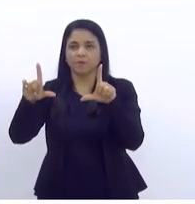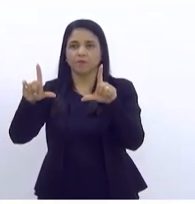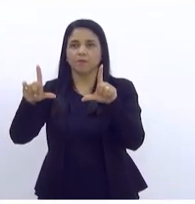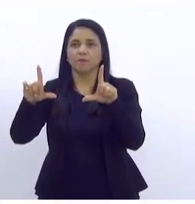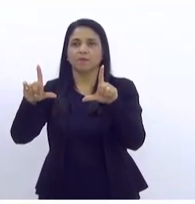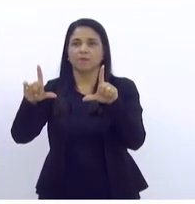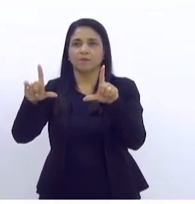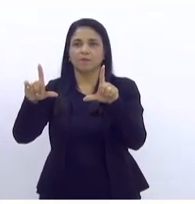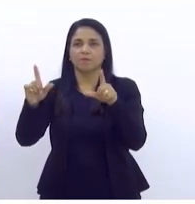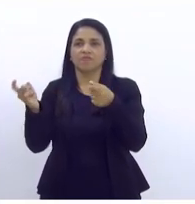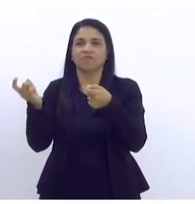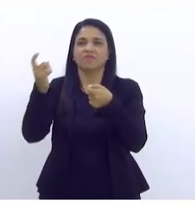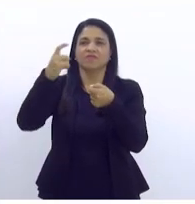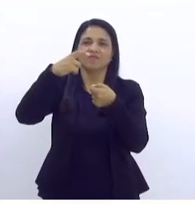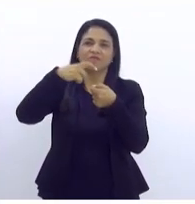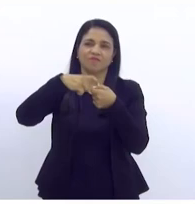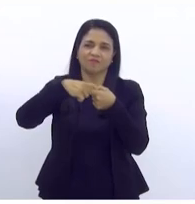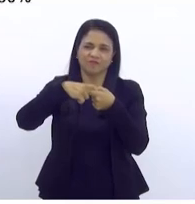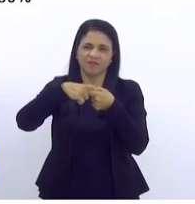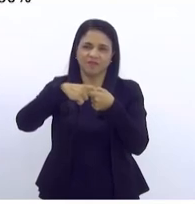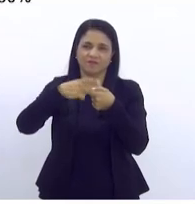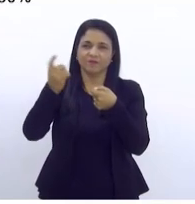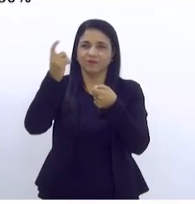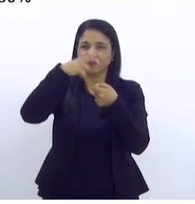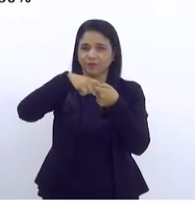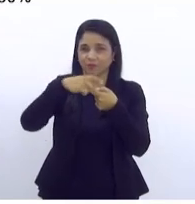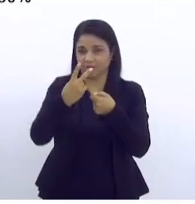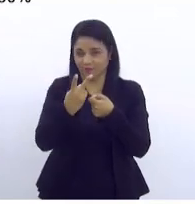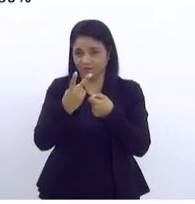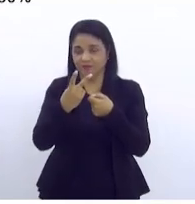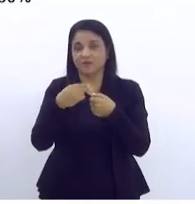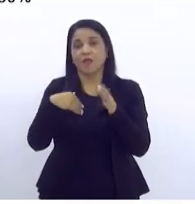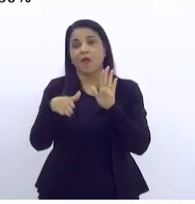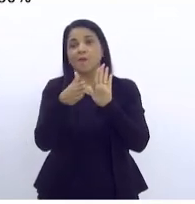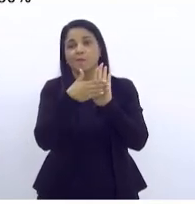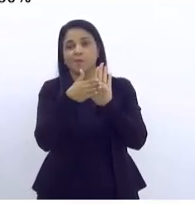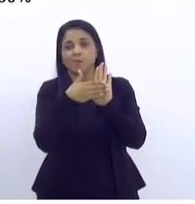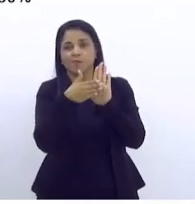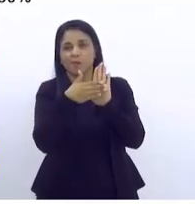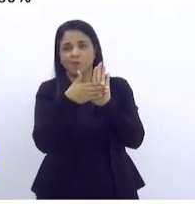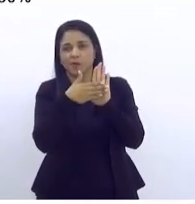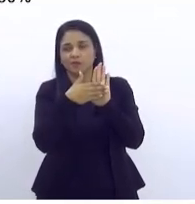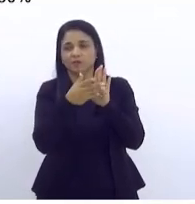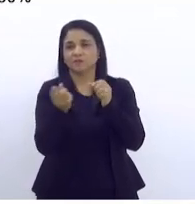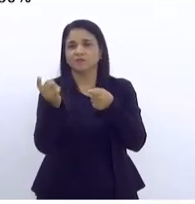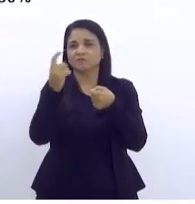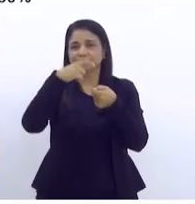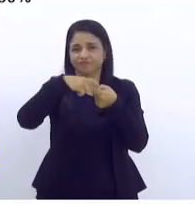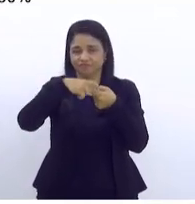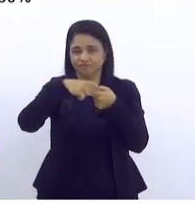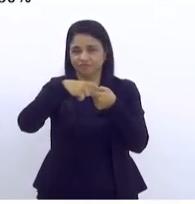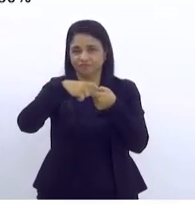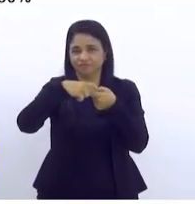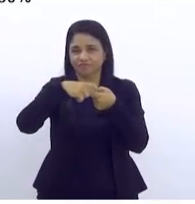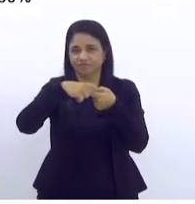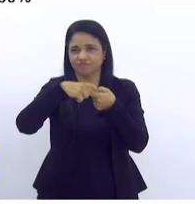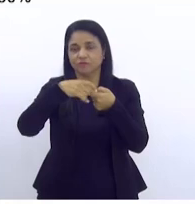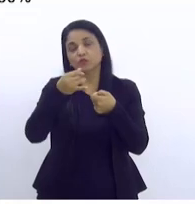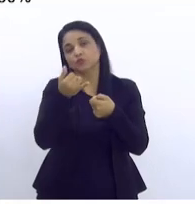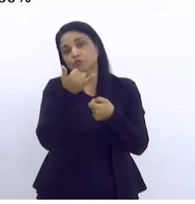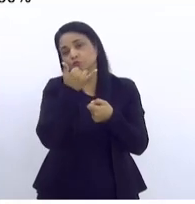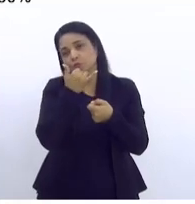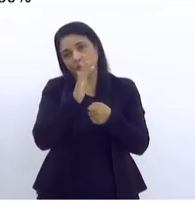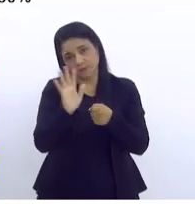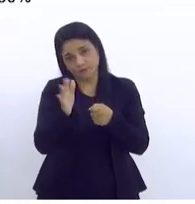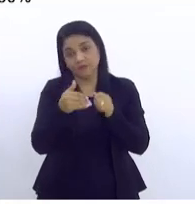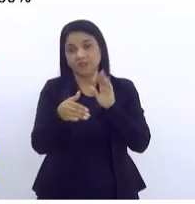aí pode voltar doizinho só eh são as propostas que a gente tem lá no mais um por favor para trás desculpa eh